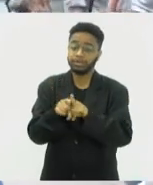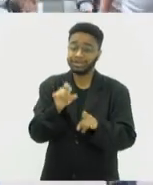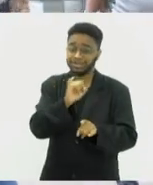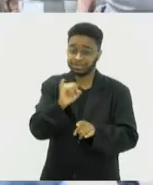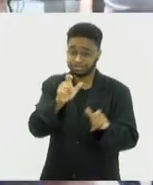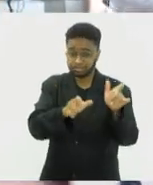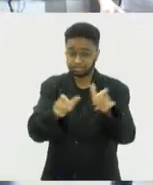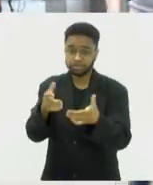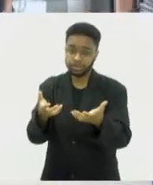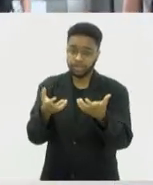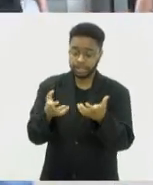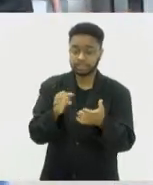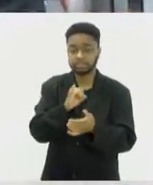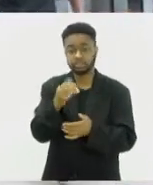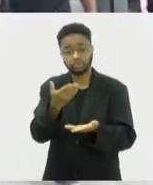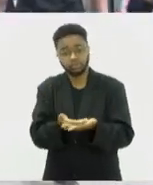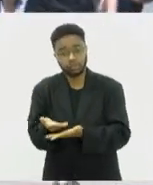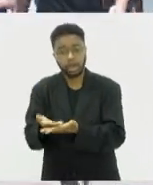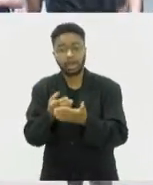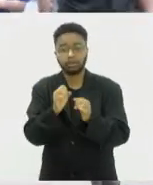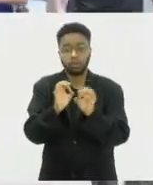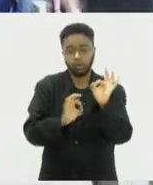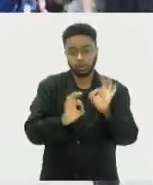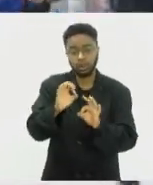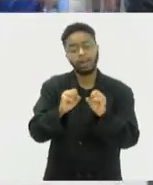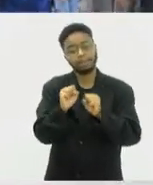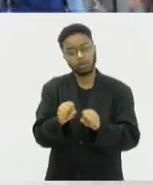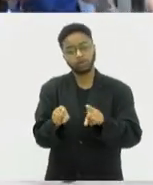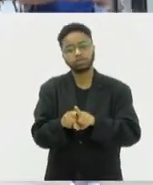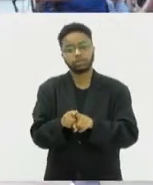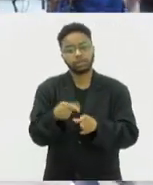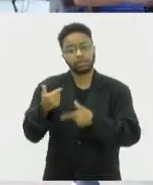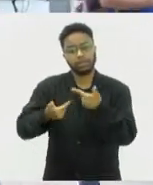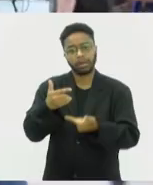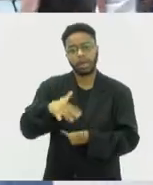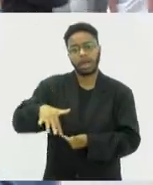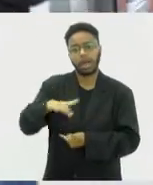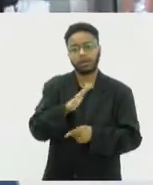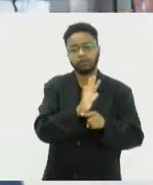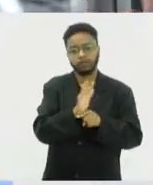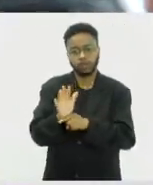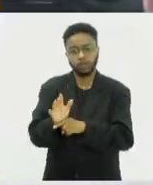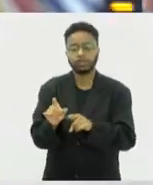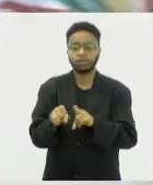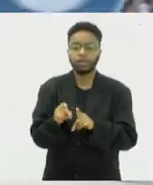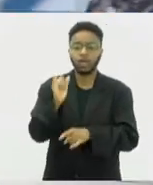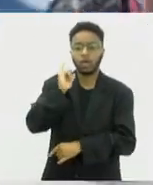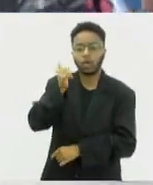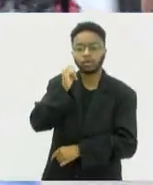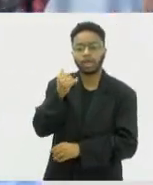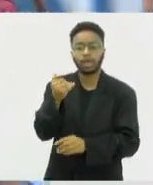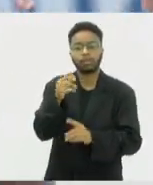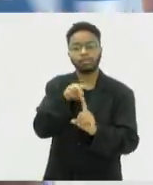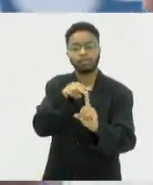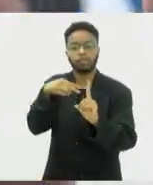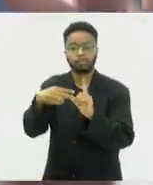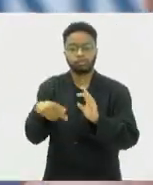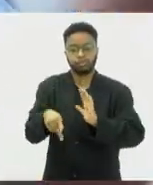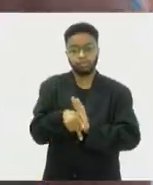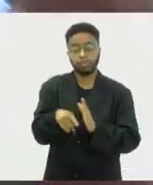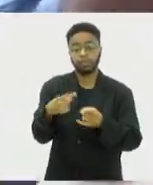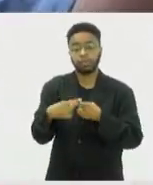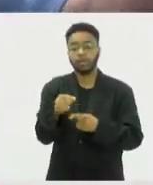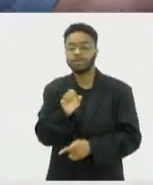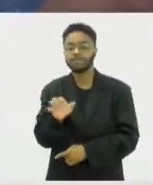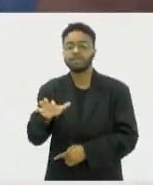se eles estudarem, se organizarem, eles podem também fazer filmes, eles podem também ser cineastas e contar o seu próprio ponto de vista, né? Porque normalmente a favela